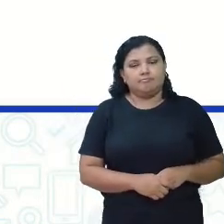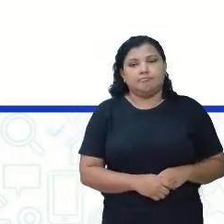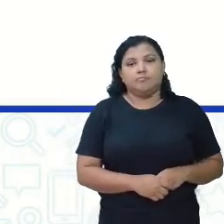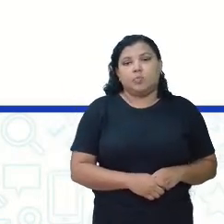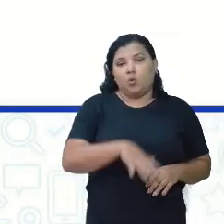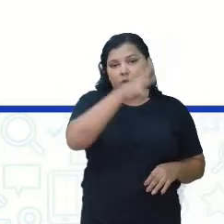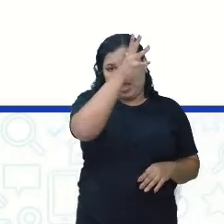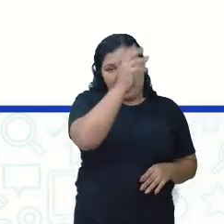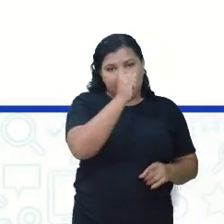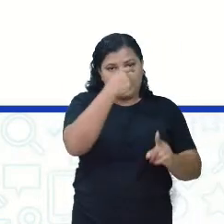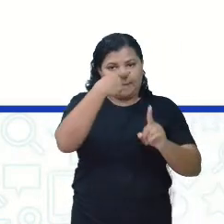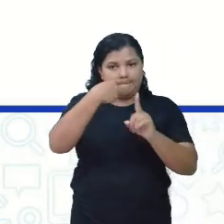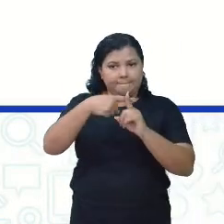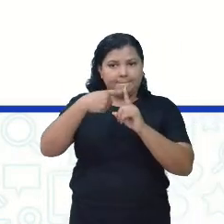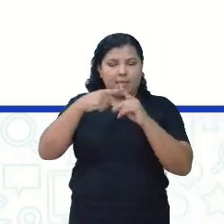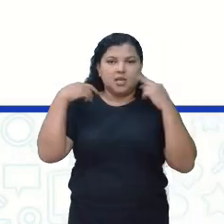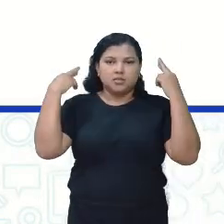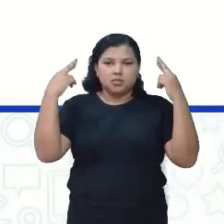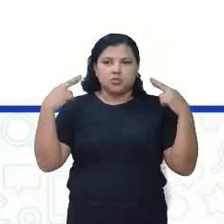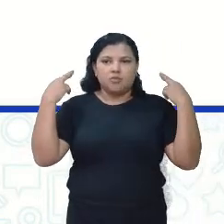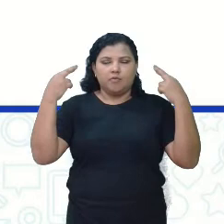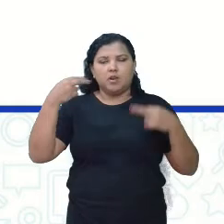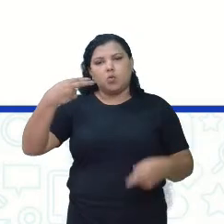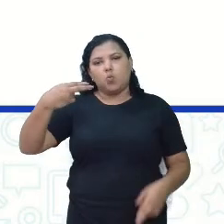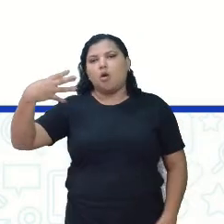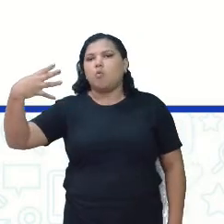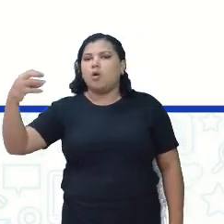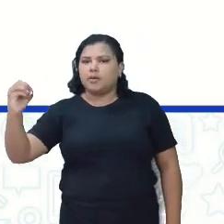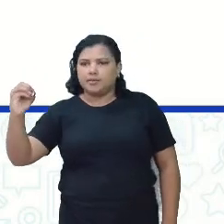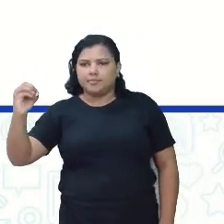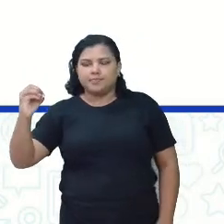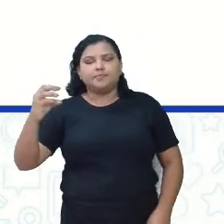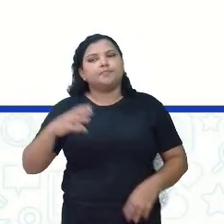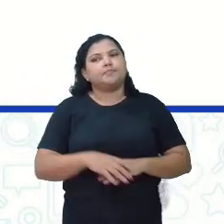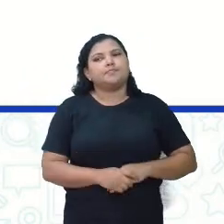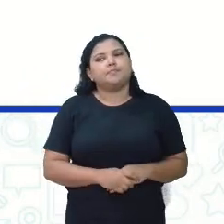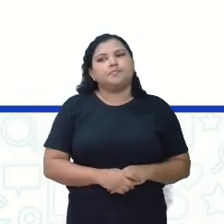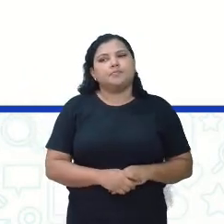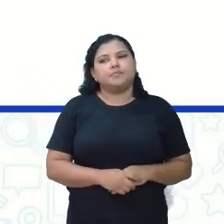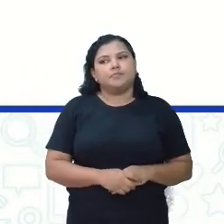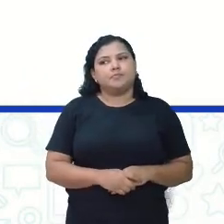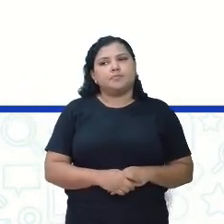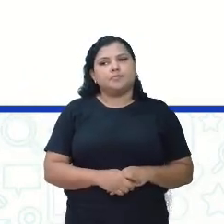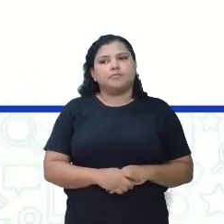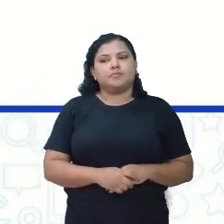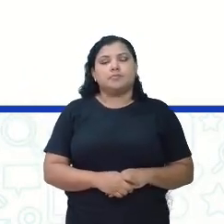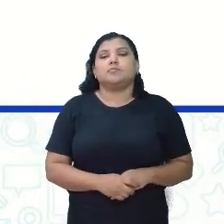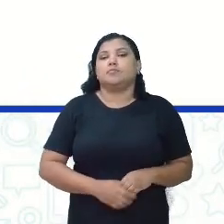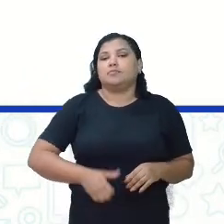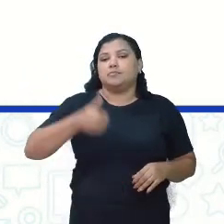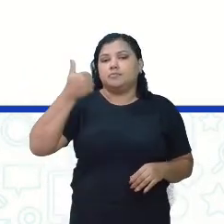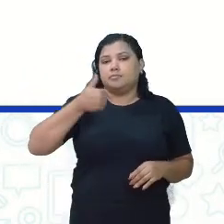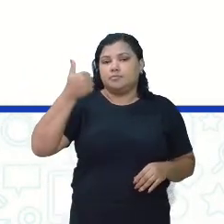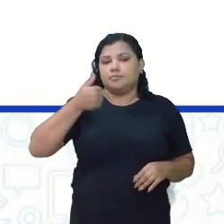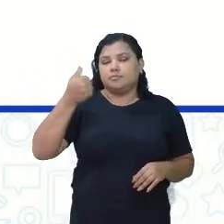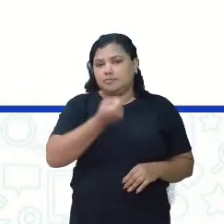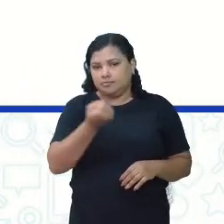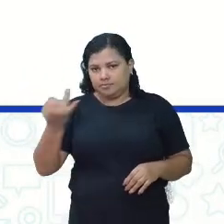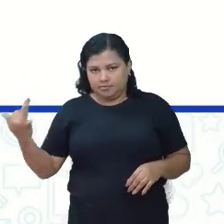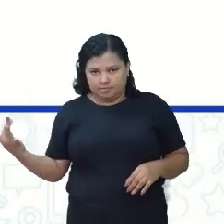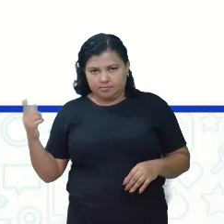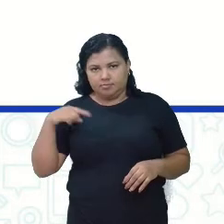mais os carneiros, e isso dá igual a quanto? A 40 animais, certo? Então, tá aí a primeira equação que a